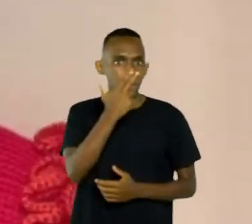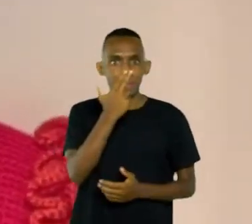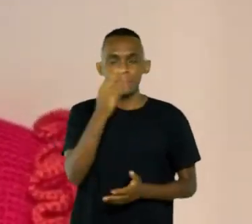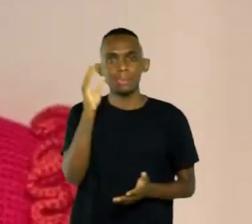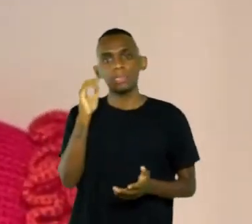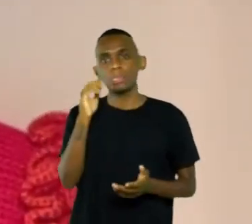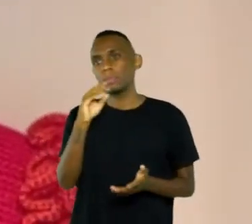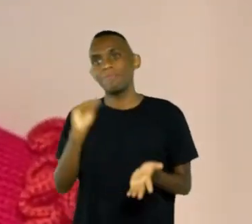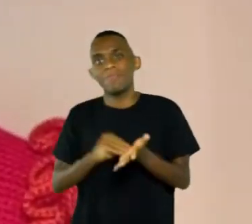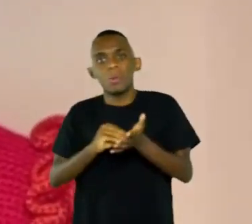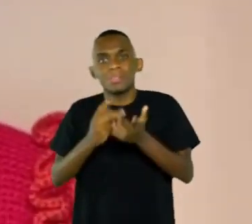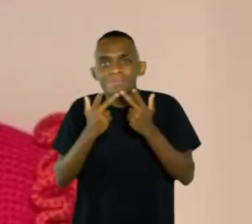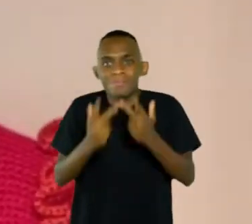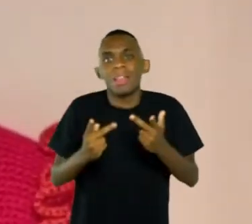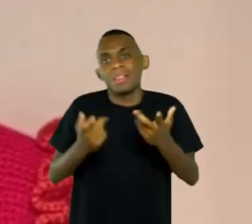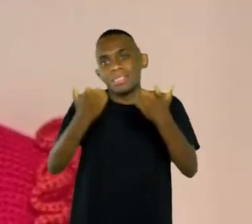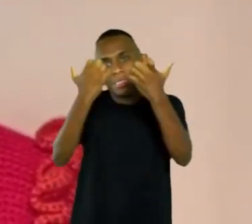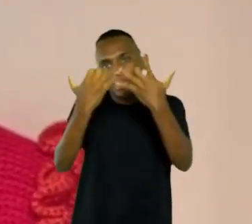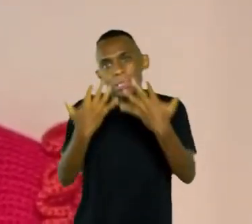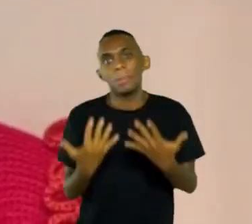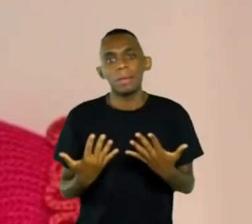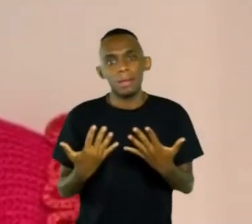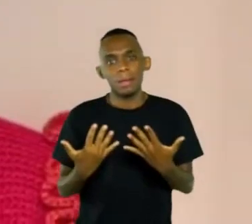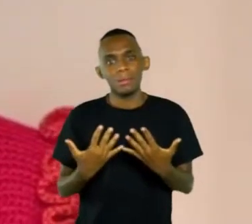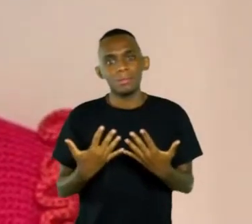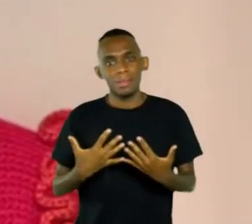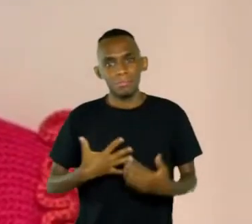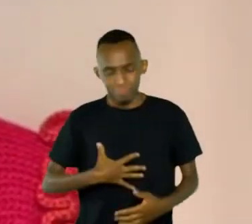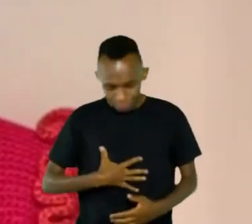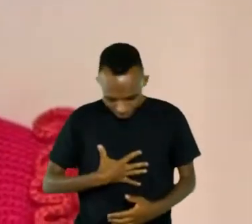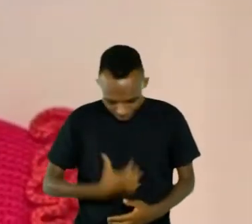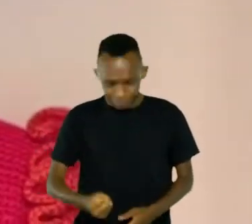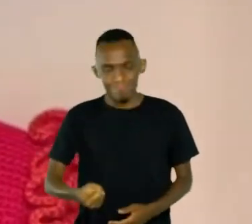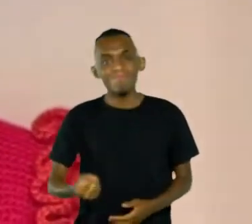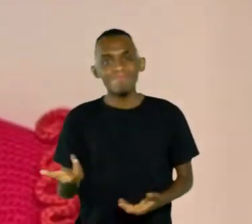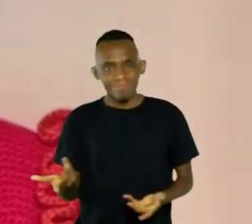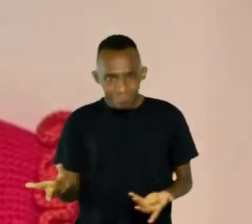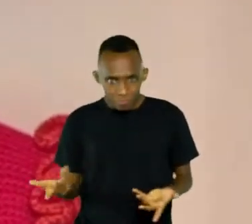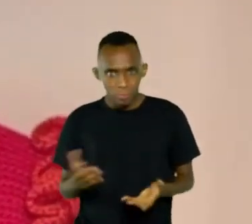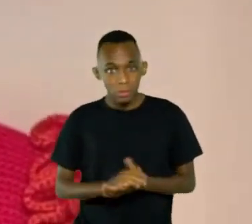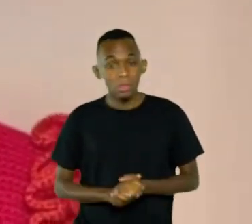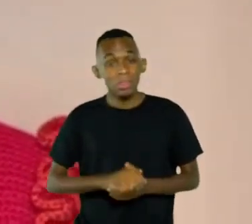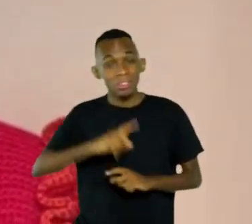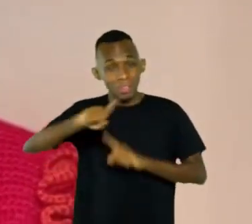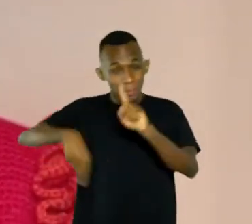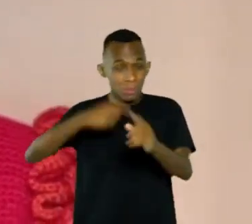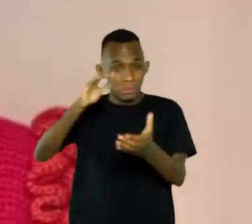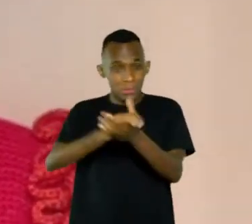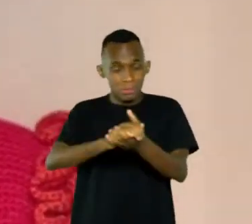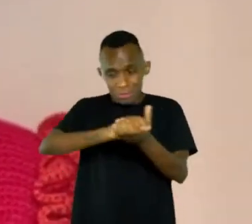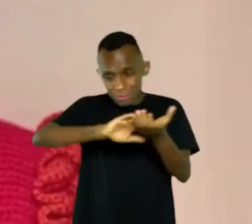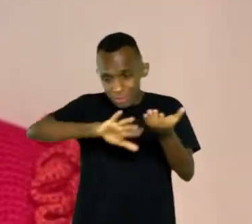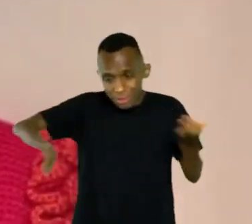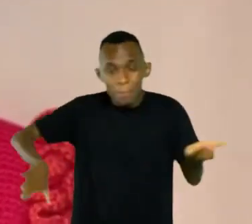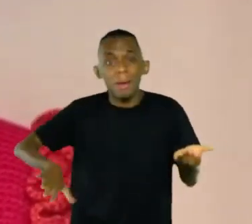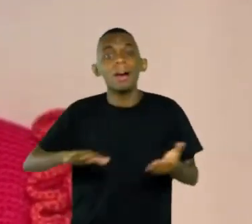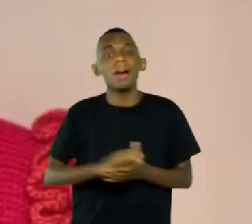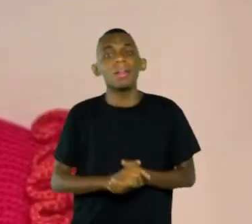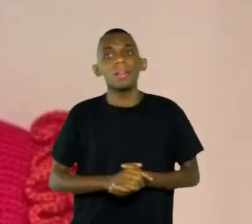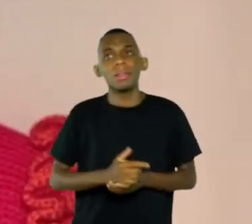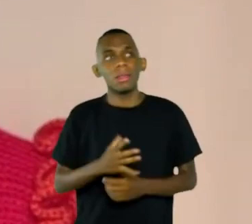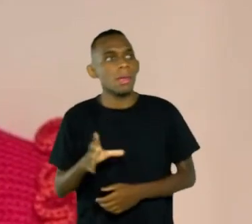que uma dor não permitida às vezes, né? E aí eu me separei nesse casamento e me